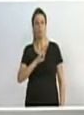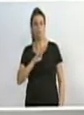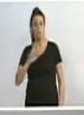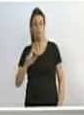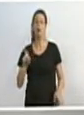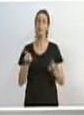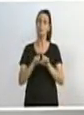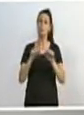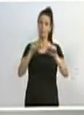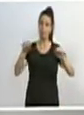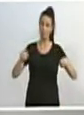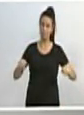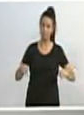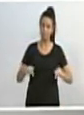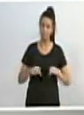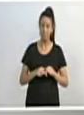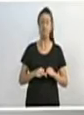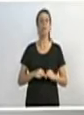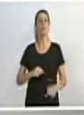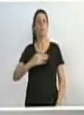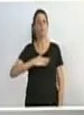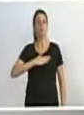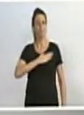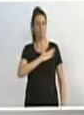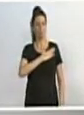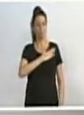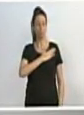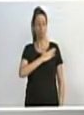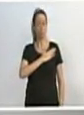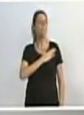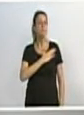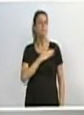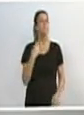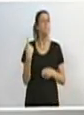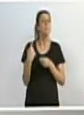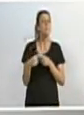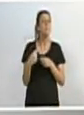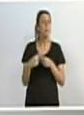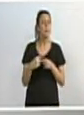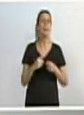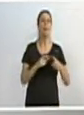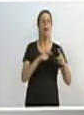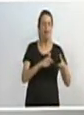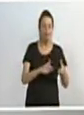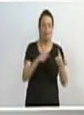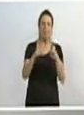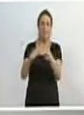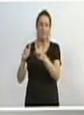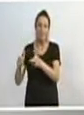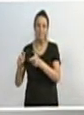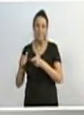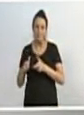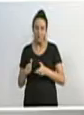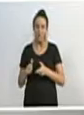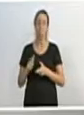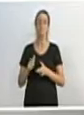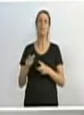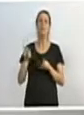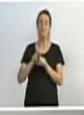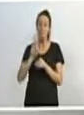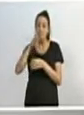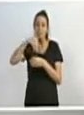gabinete do prefeito do município de Blumenau, porque através dessas repartições de dentro da prefeitura,